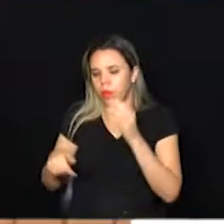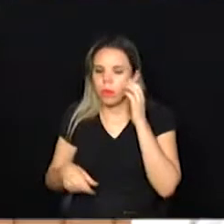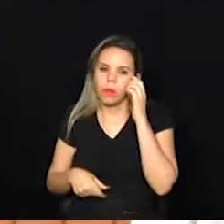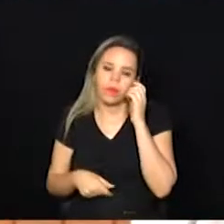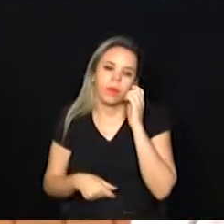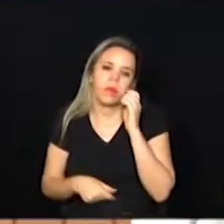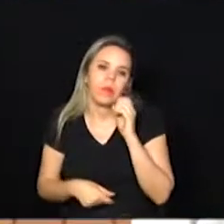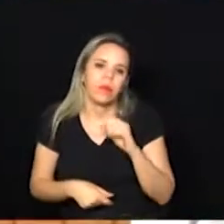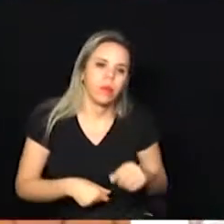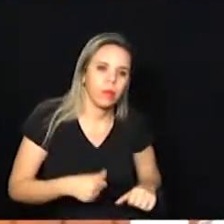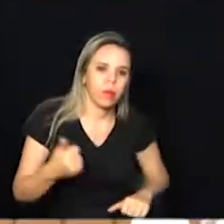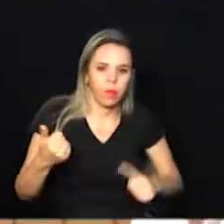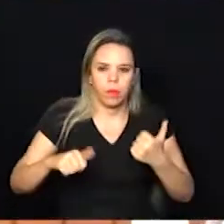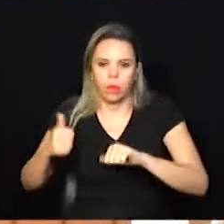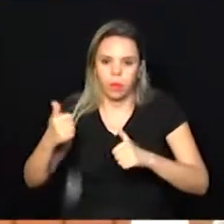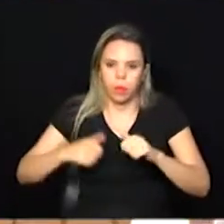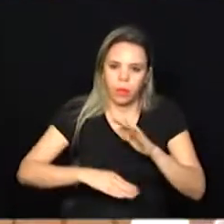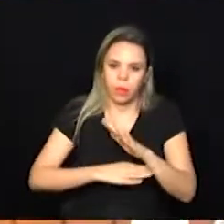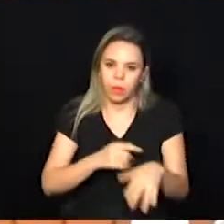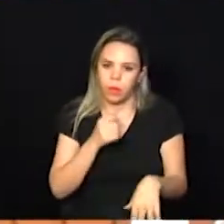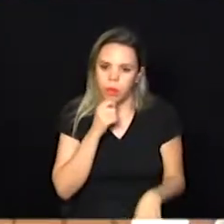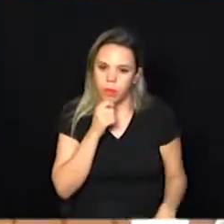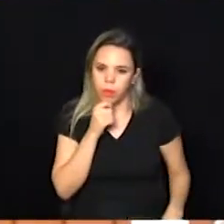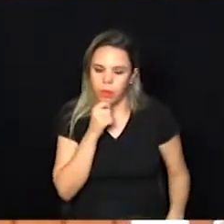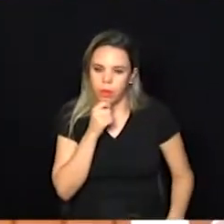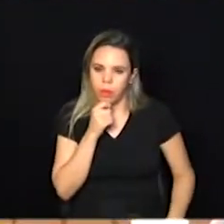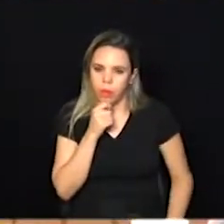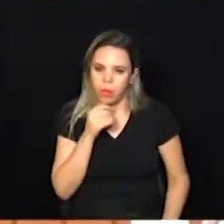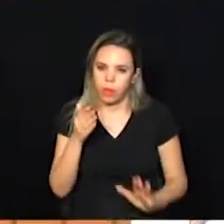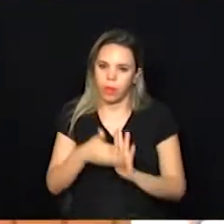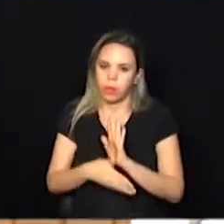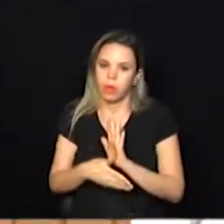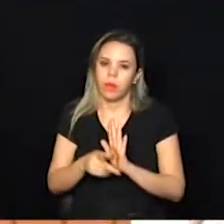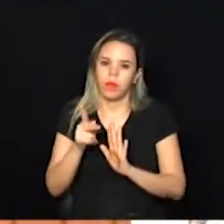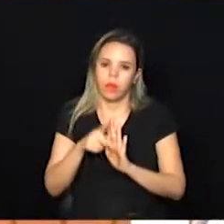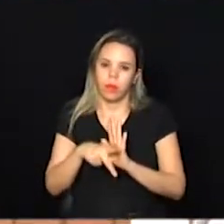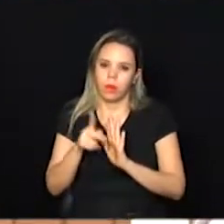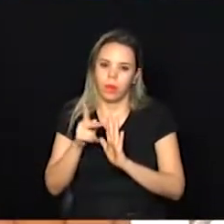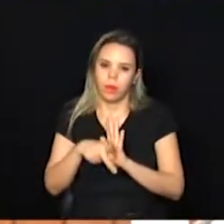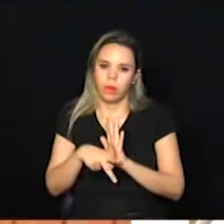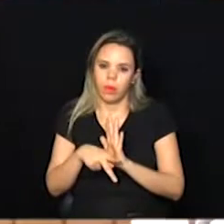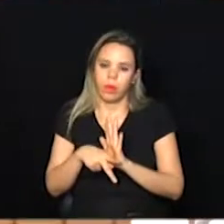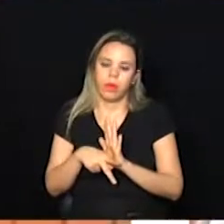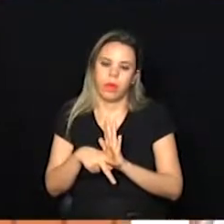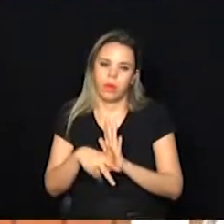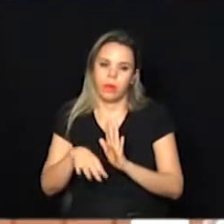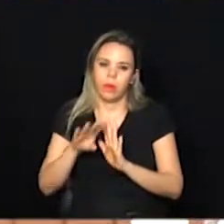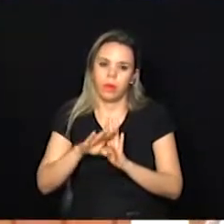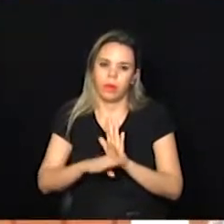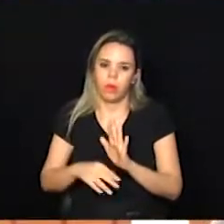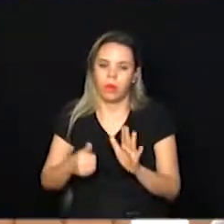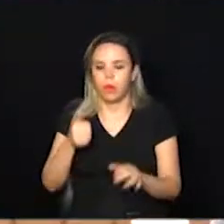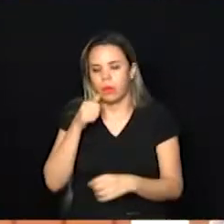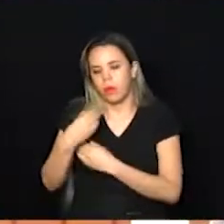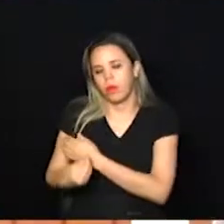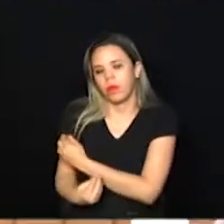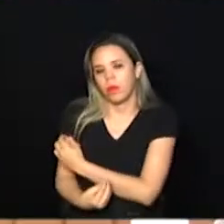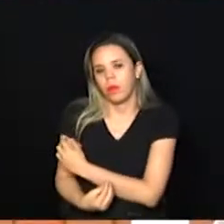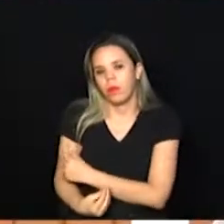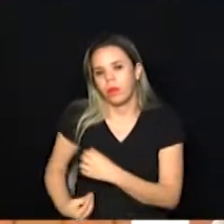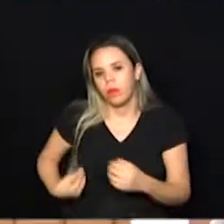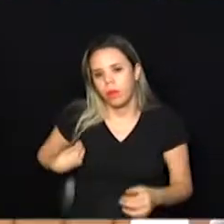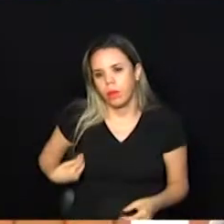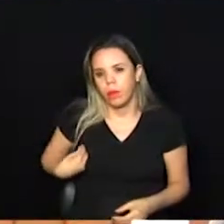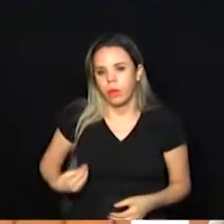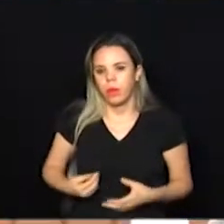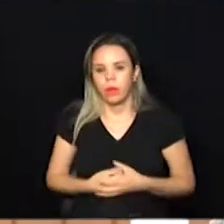que está tramitando nessa casa, que é o projeto, a gente denominou, né, Programa Mulher Viva, que é justamente